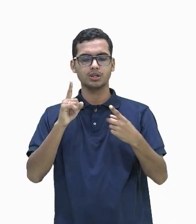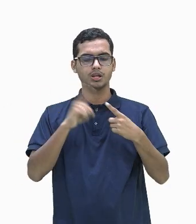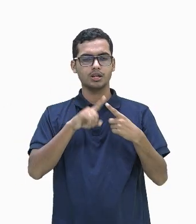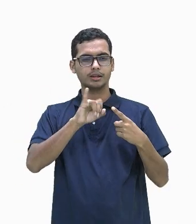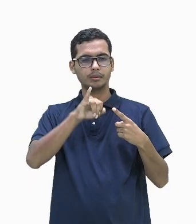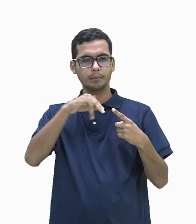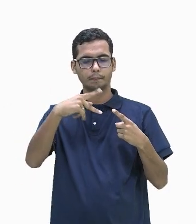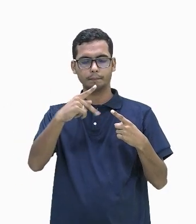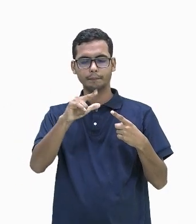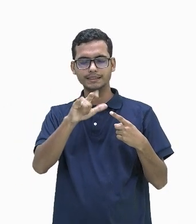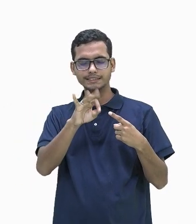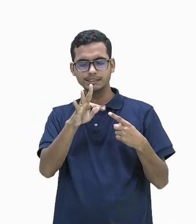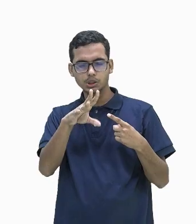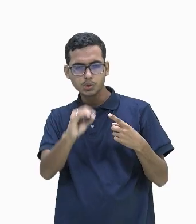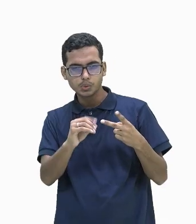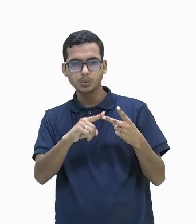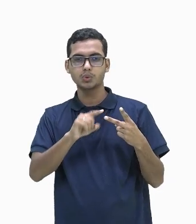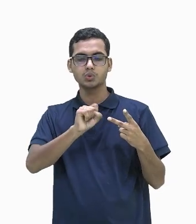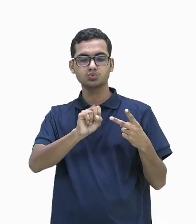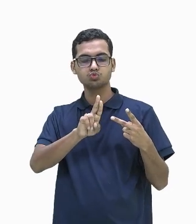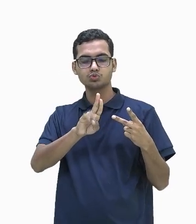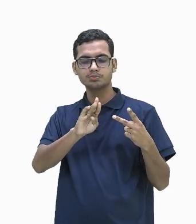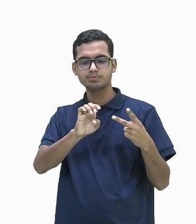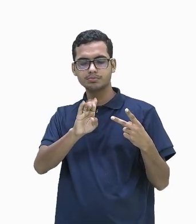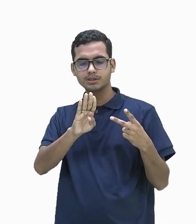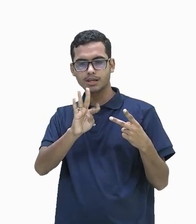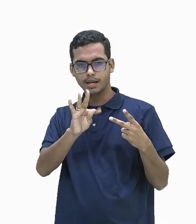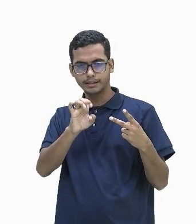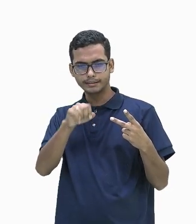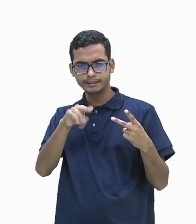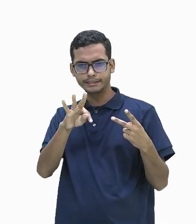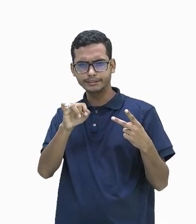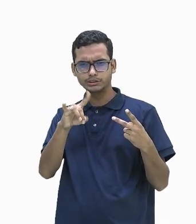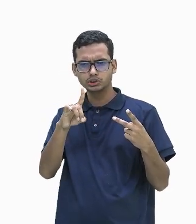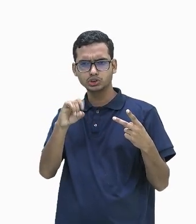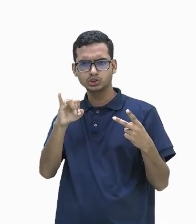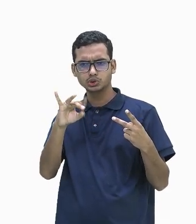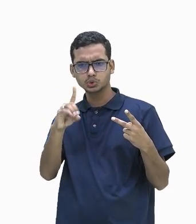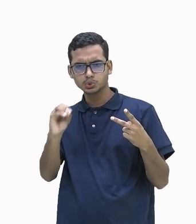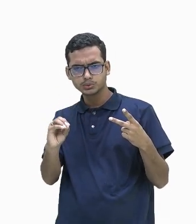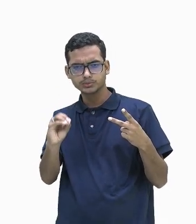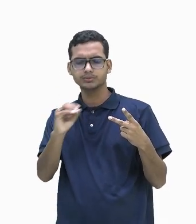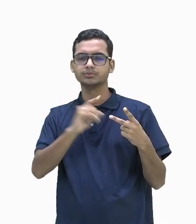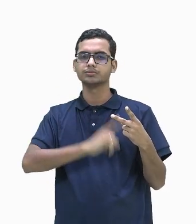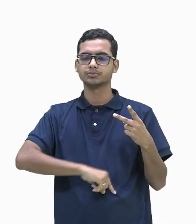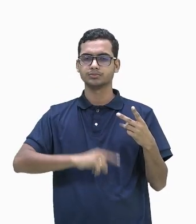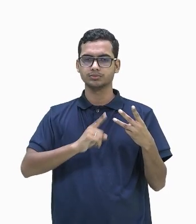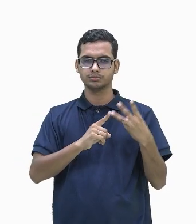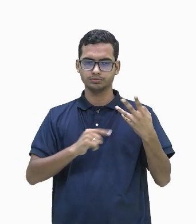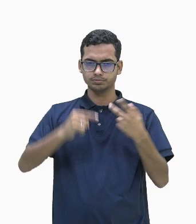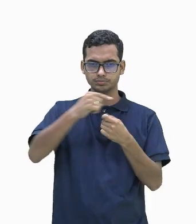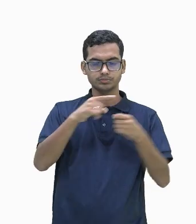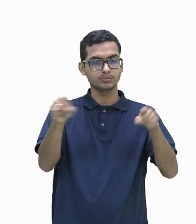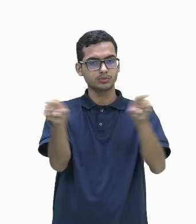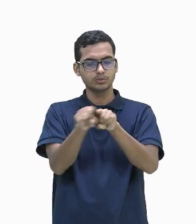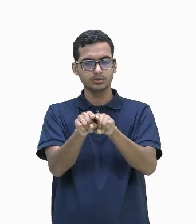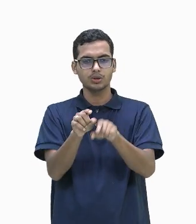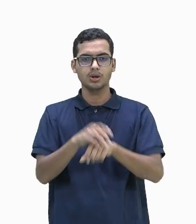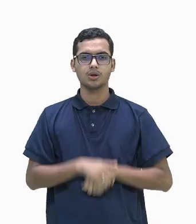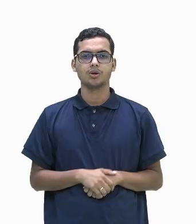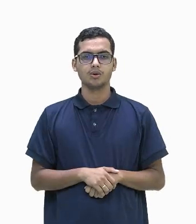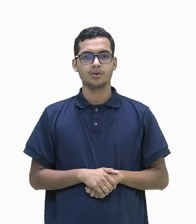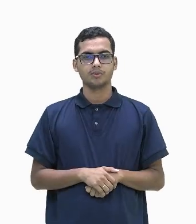exemplo. Olhem só. Respeitamos os direitos humanos. Qual que seria o sujeito aí?